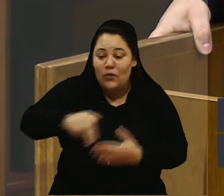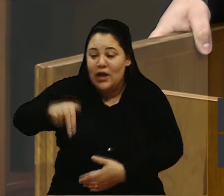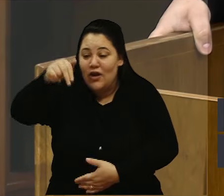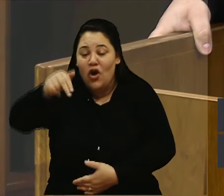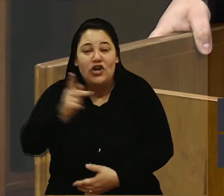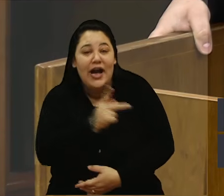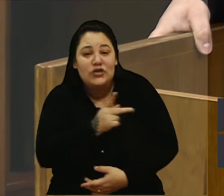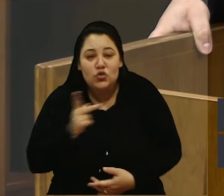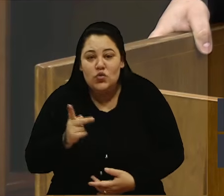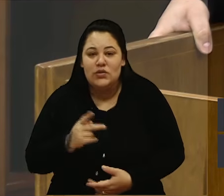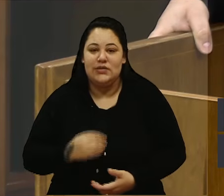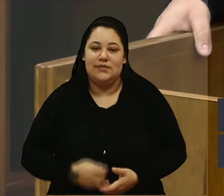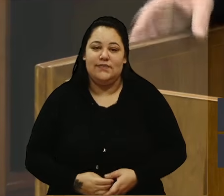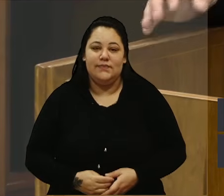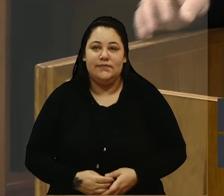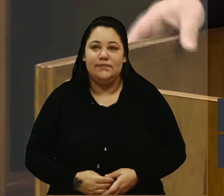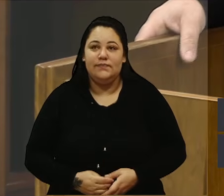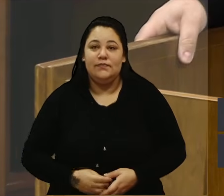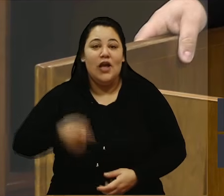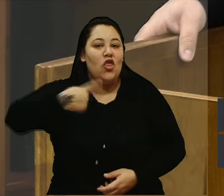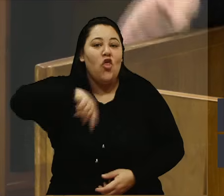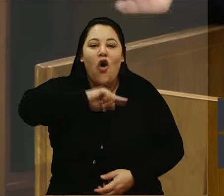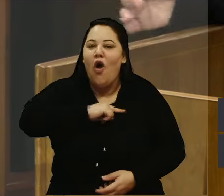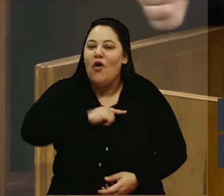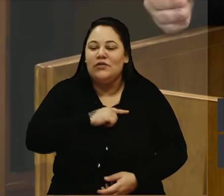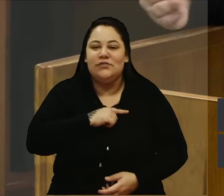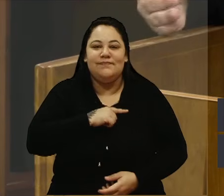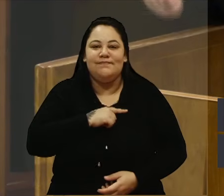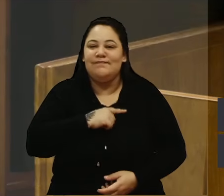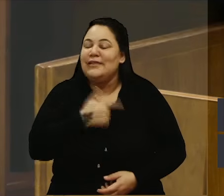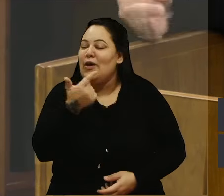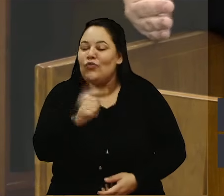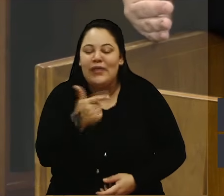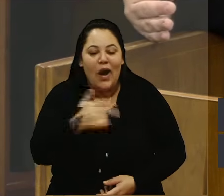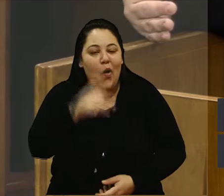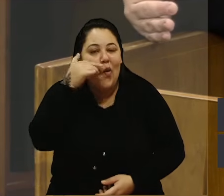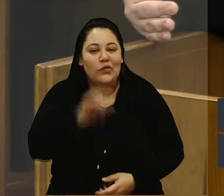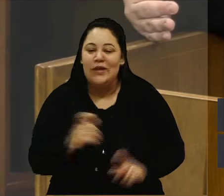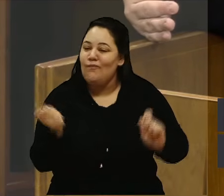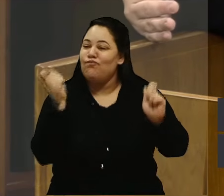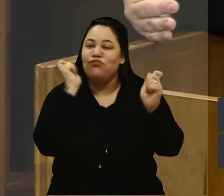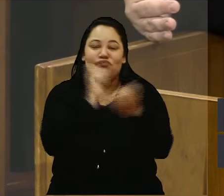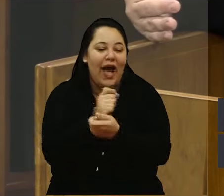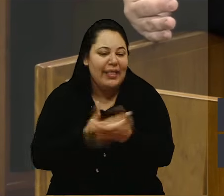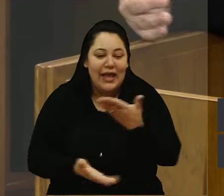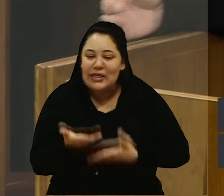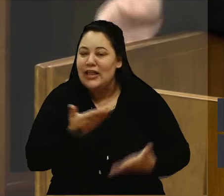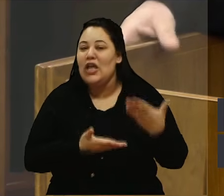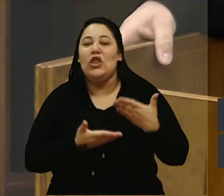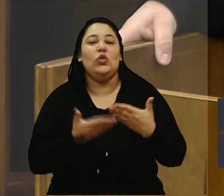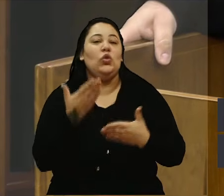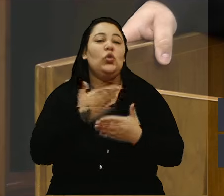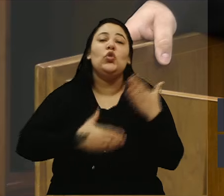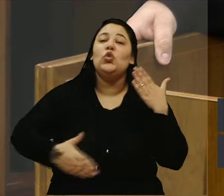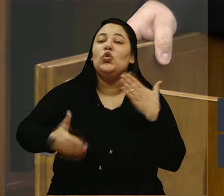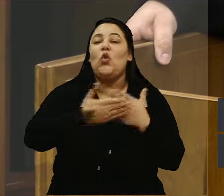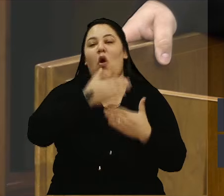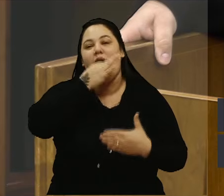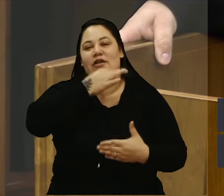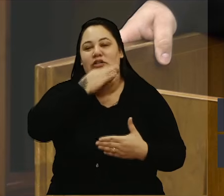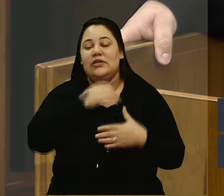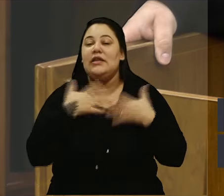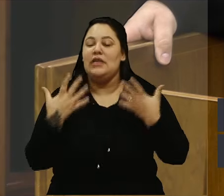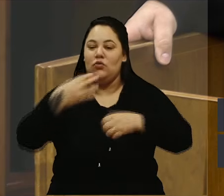Zona Norte. Nós não estamos mais conseguindo reverter o quadro. Então, assim, ó, o que eu